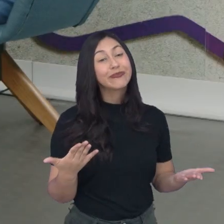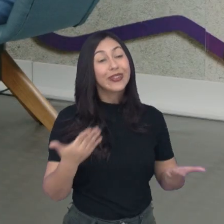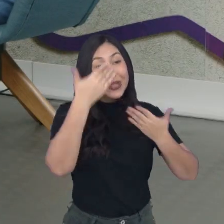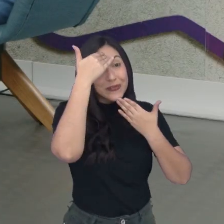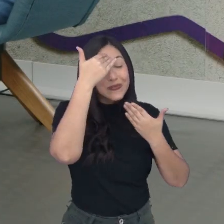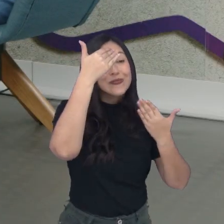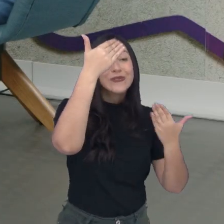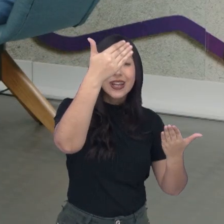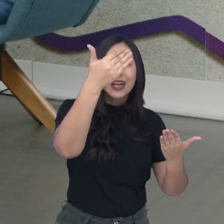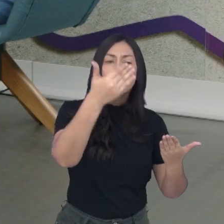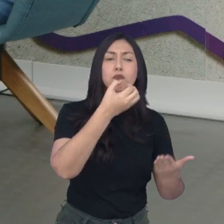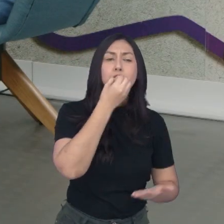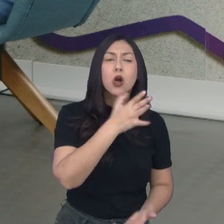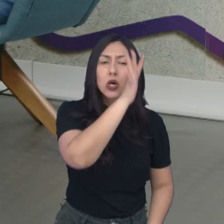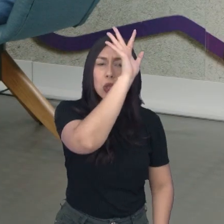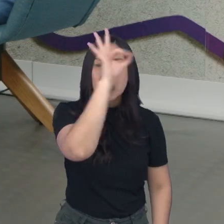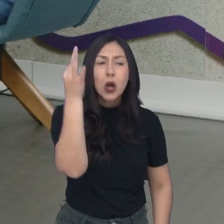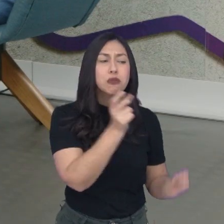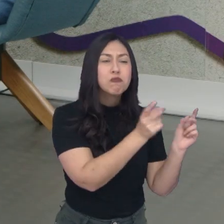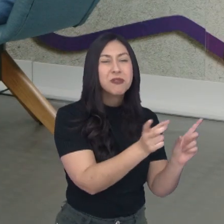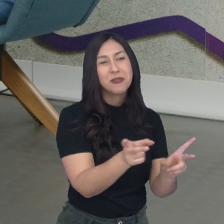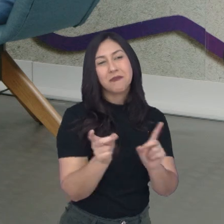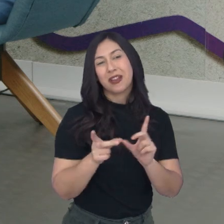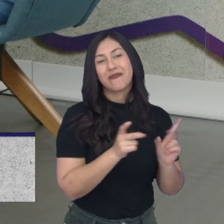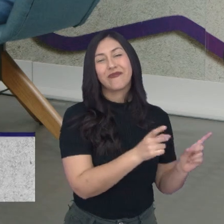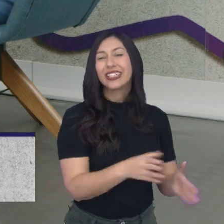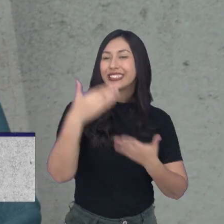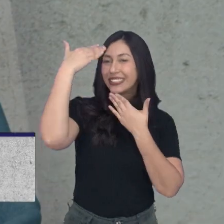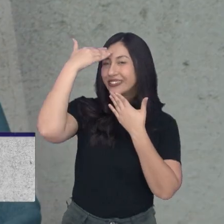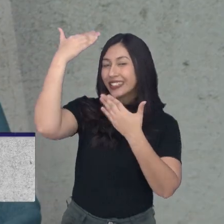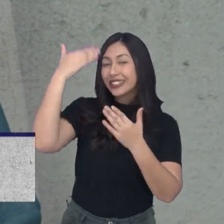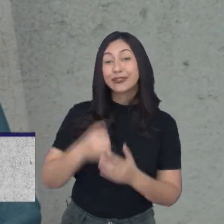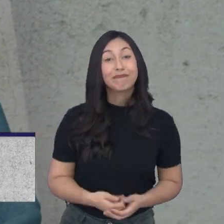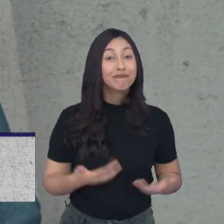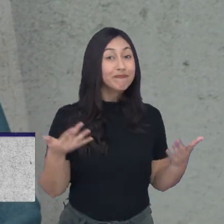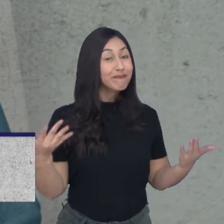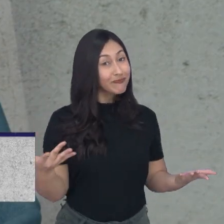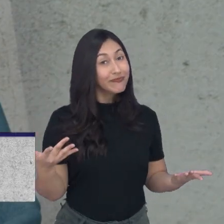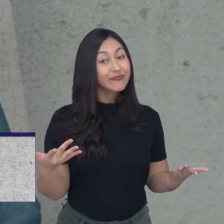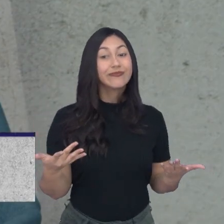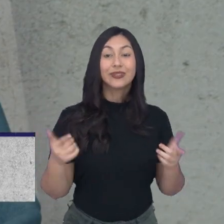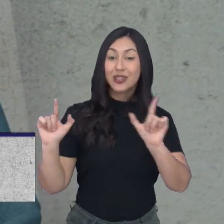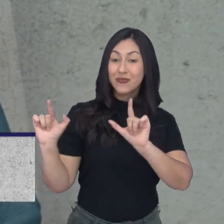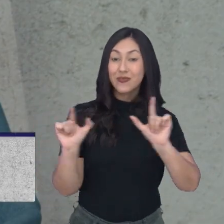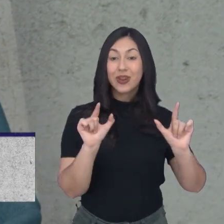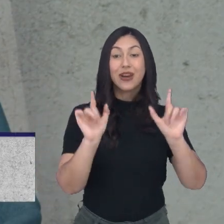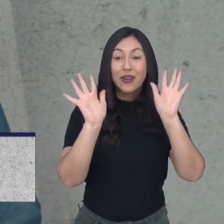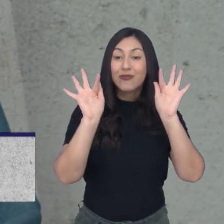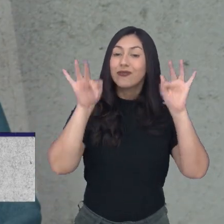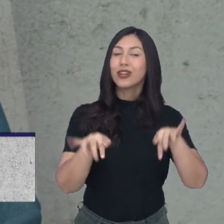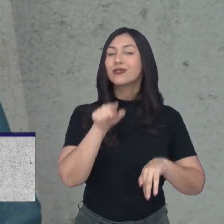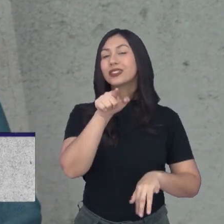muito obrigada. Viu? Sucesso também nos seus empreendimentos, nas suas feiras aí também, tá? Obrigada. E ó, é isso. Essa edição do programa chega ao fim, mas